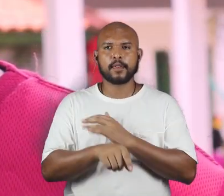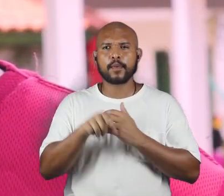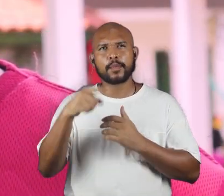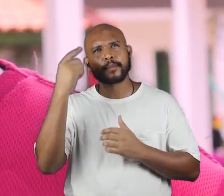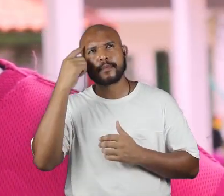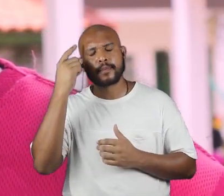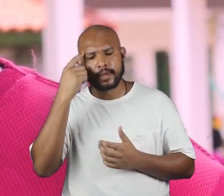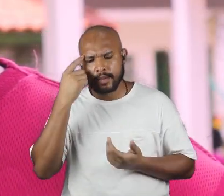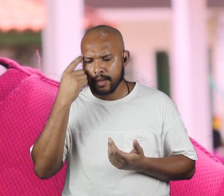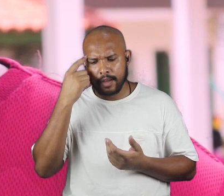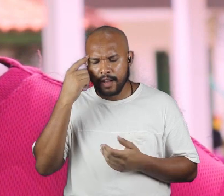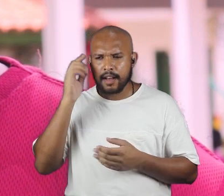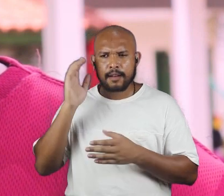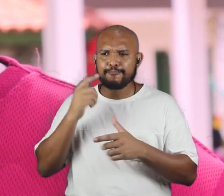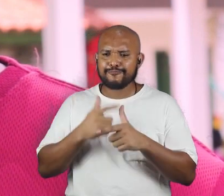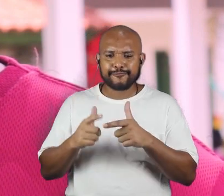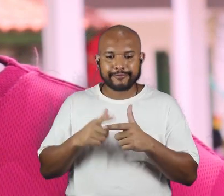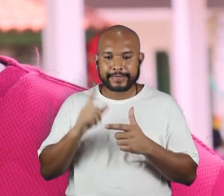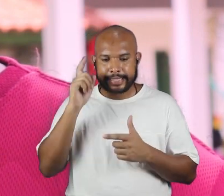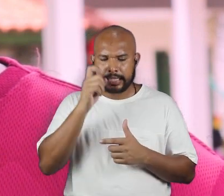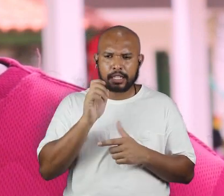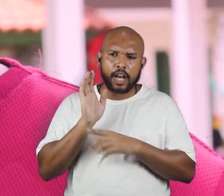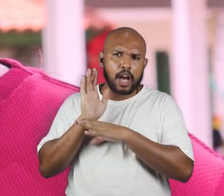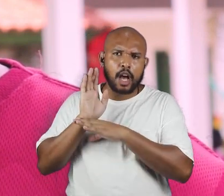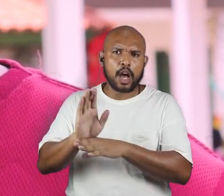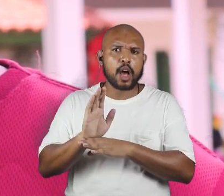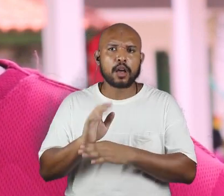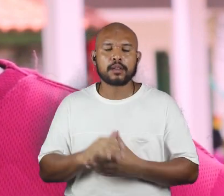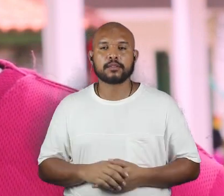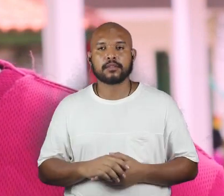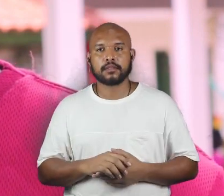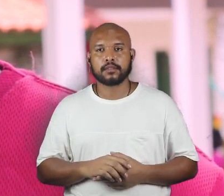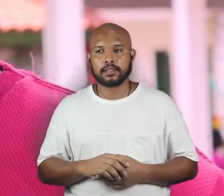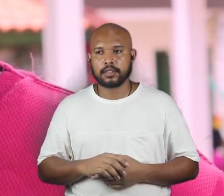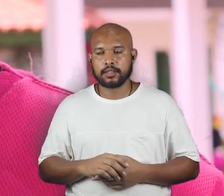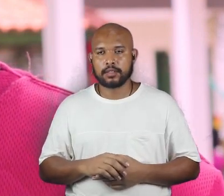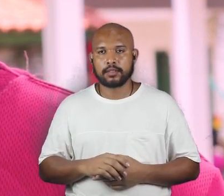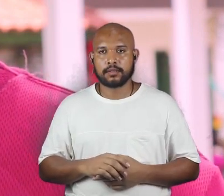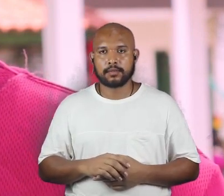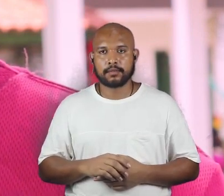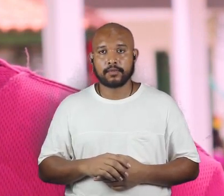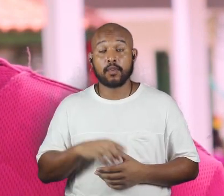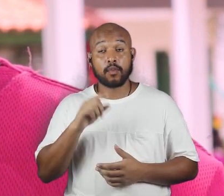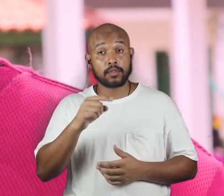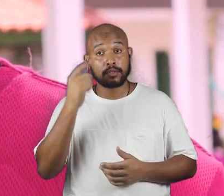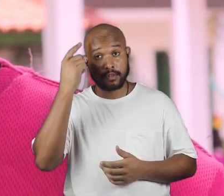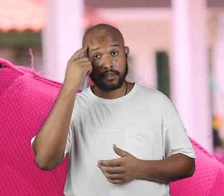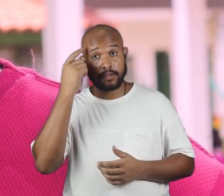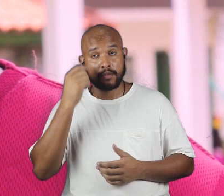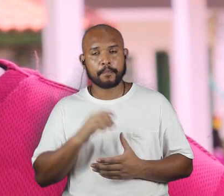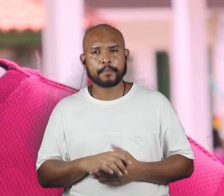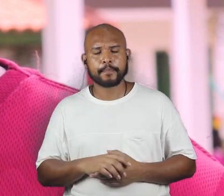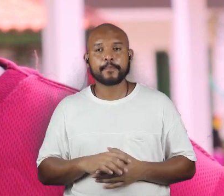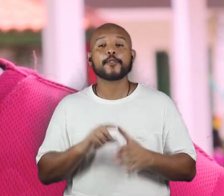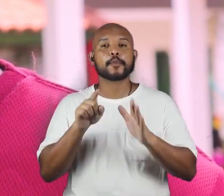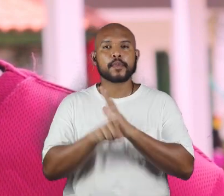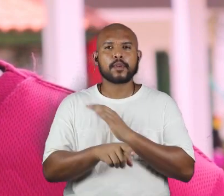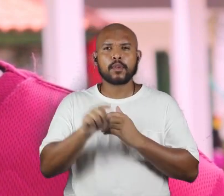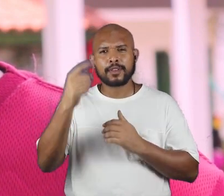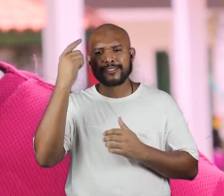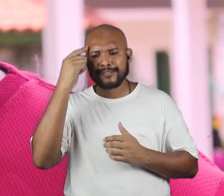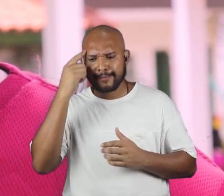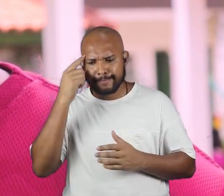alguma ideia ou algum pensamento assim que possa melhorar a questão do universitário para não ter mais